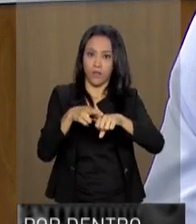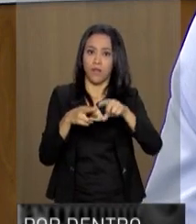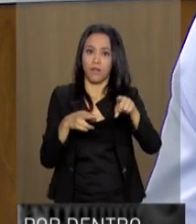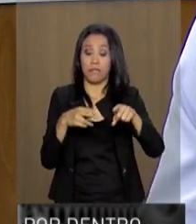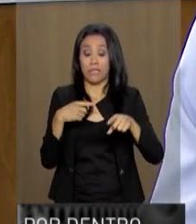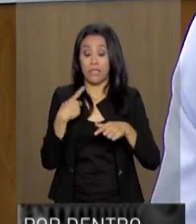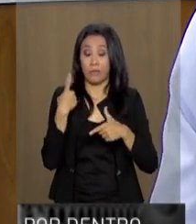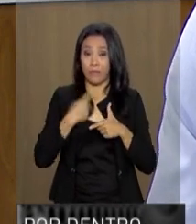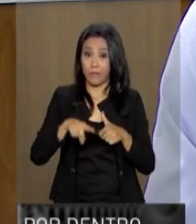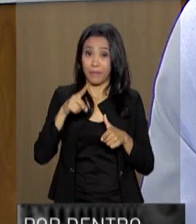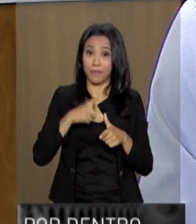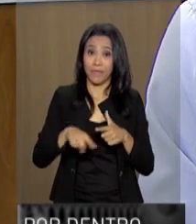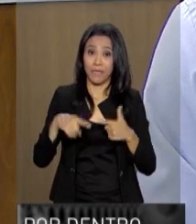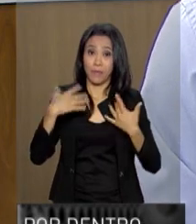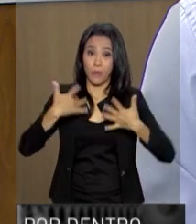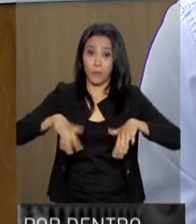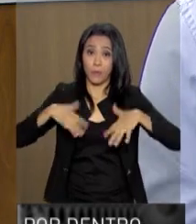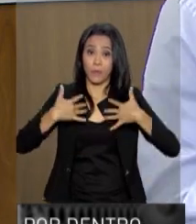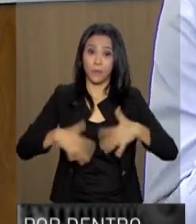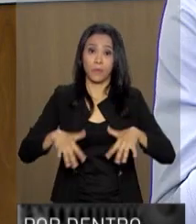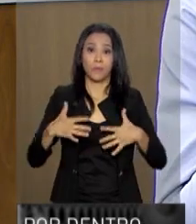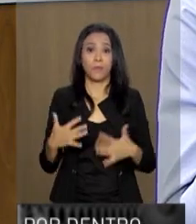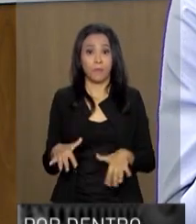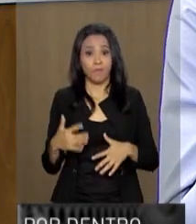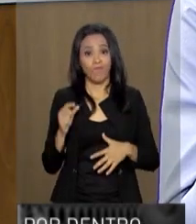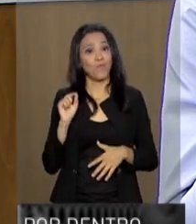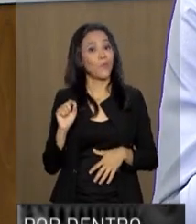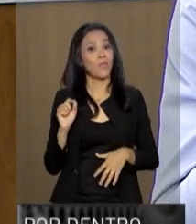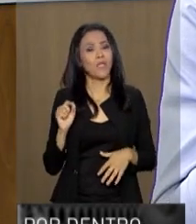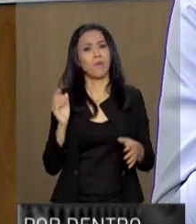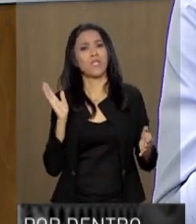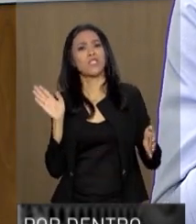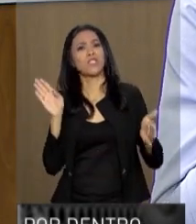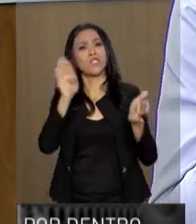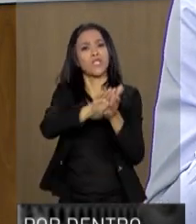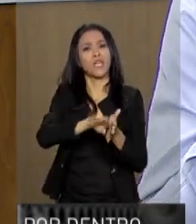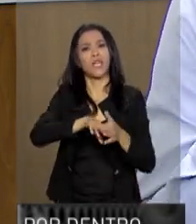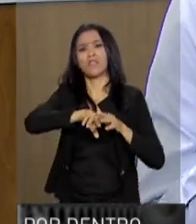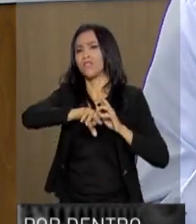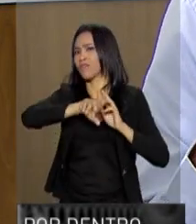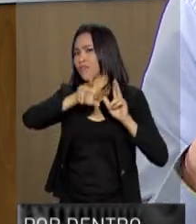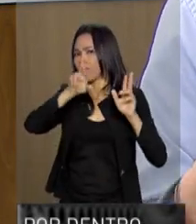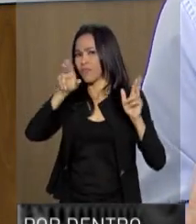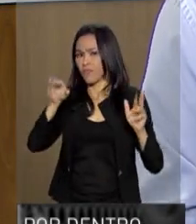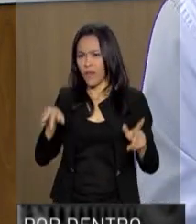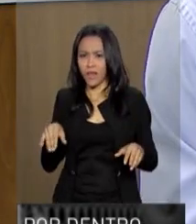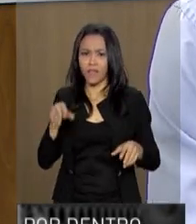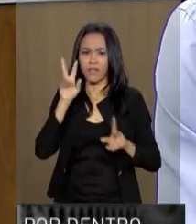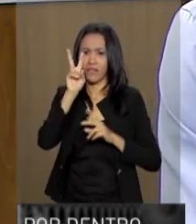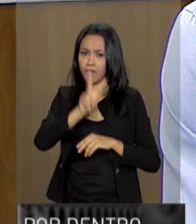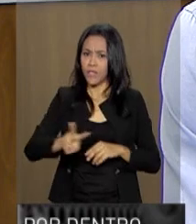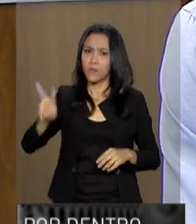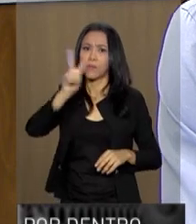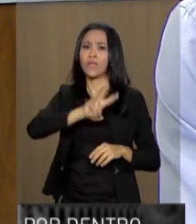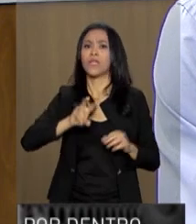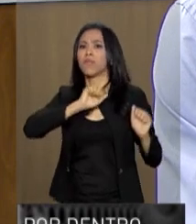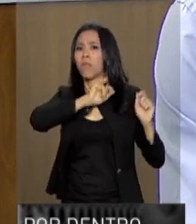no brasil é com a chegada de vários venezuelanos que acaba